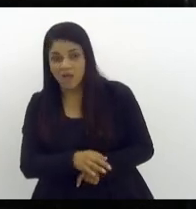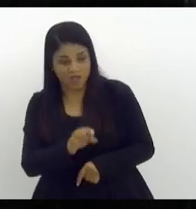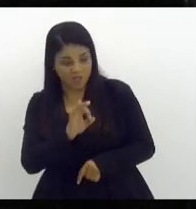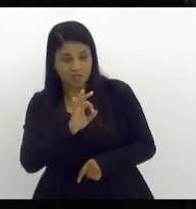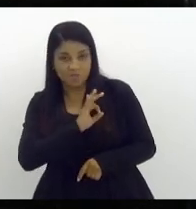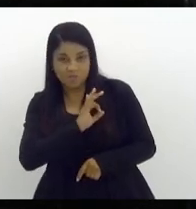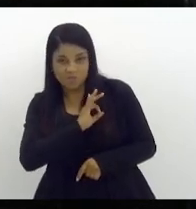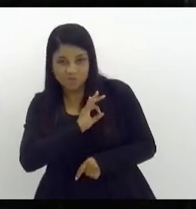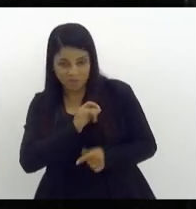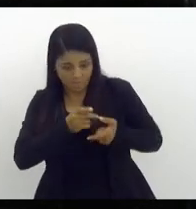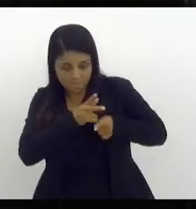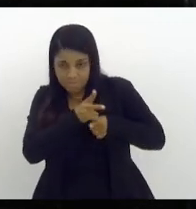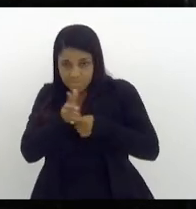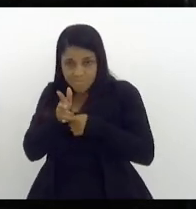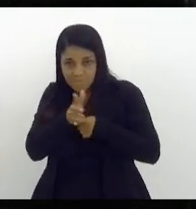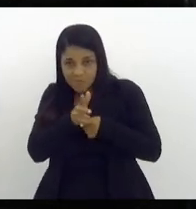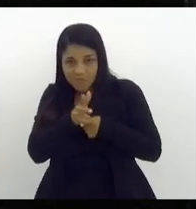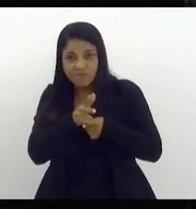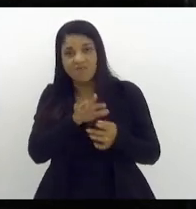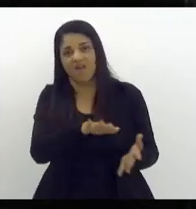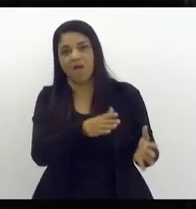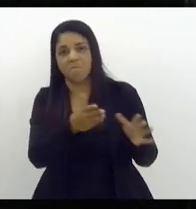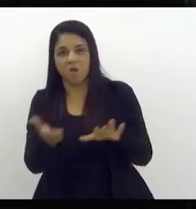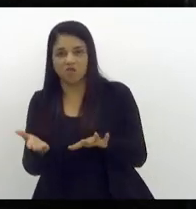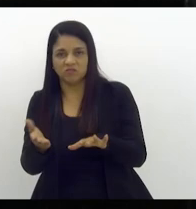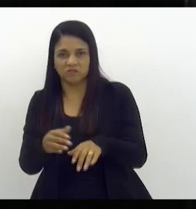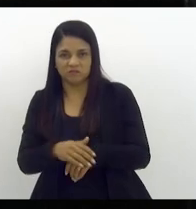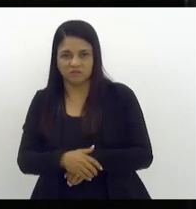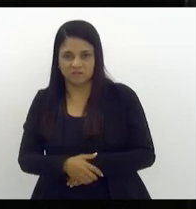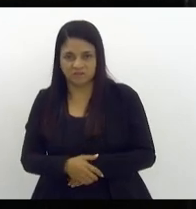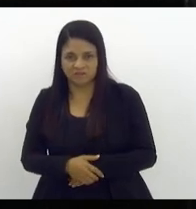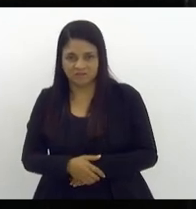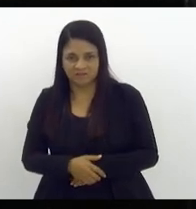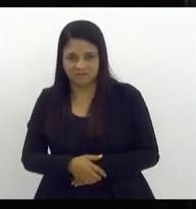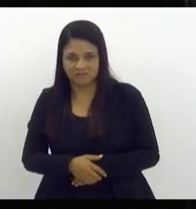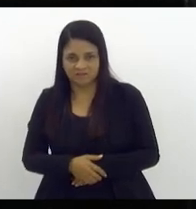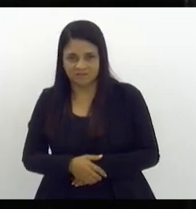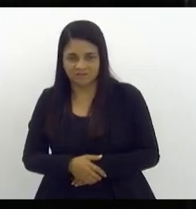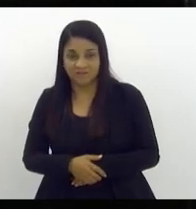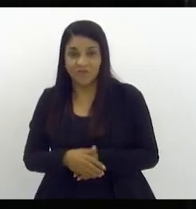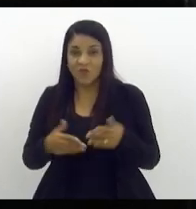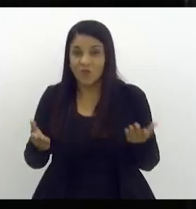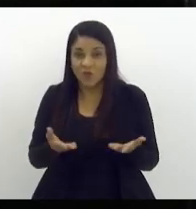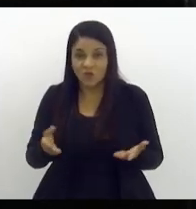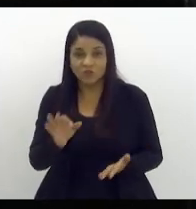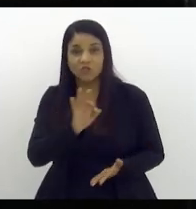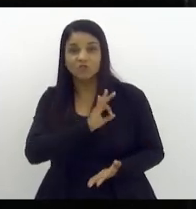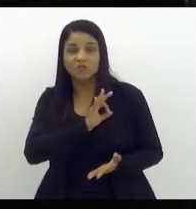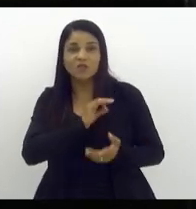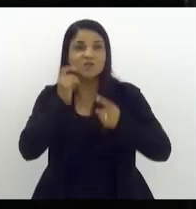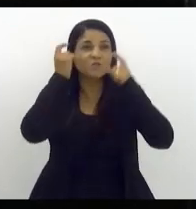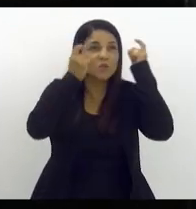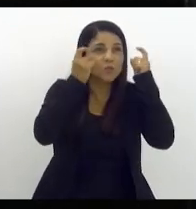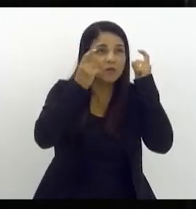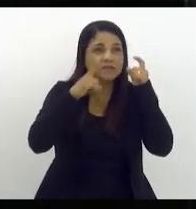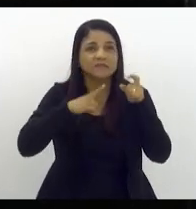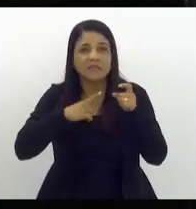morte. Isso vai levar o policial à morte. O policial hoje tem que se preocupar se tem